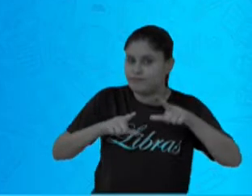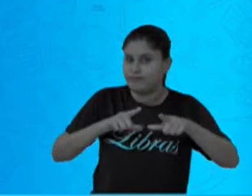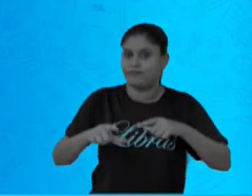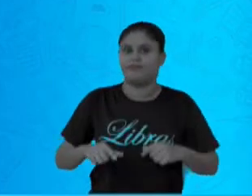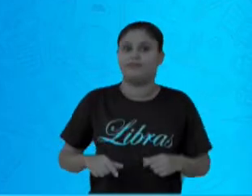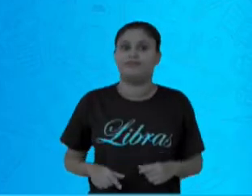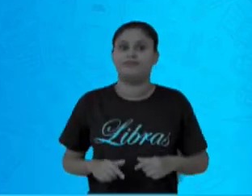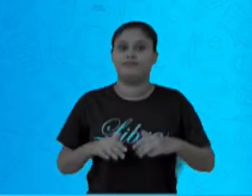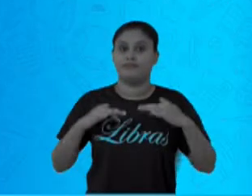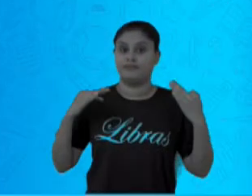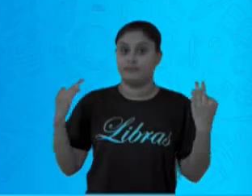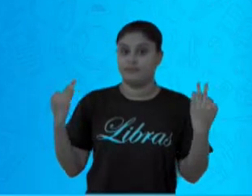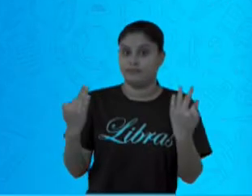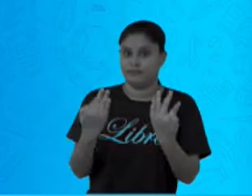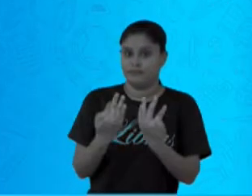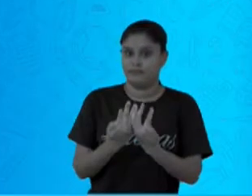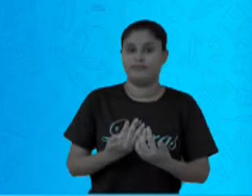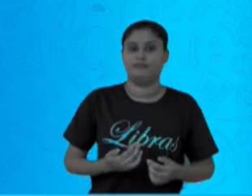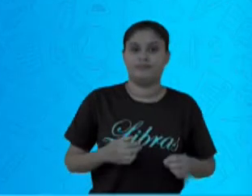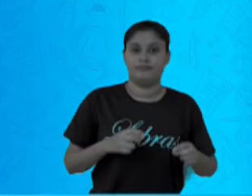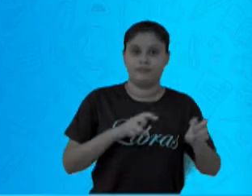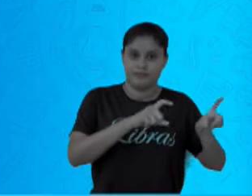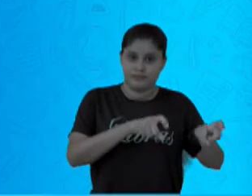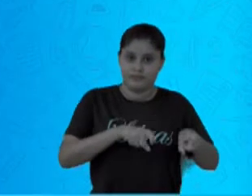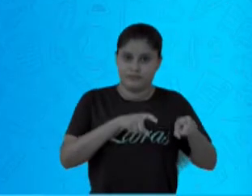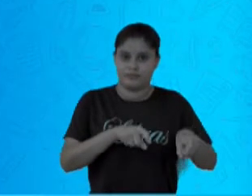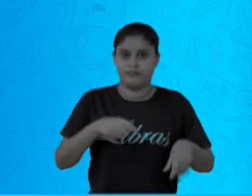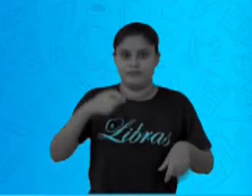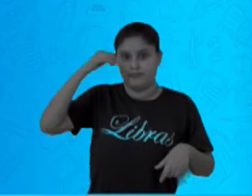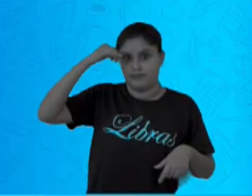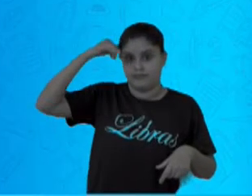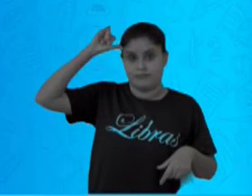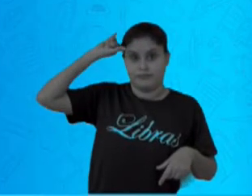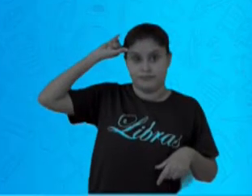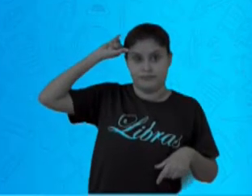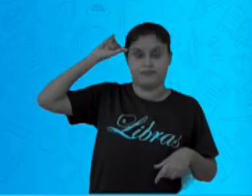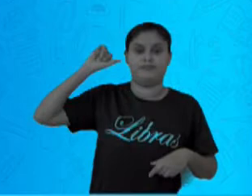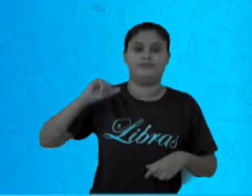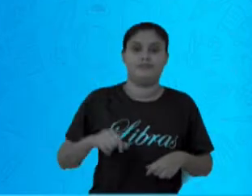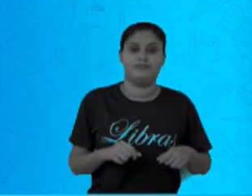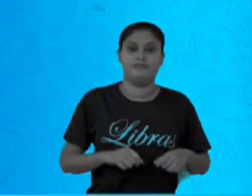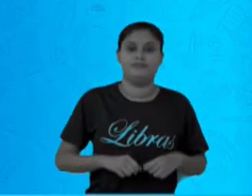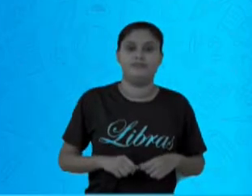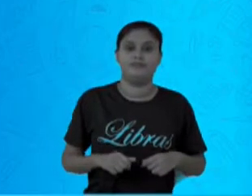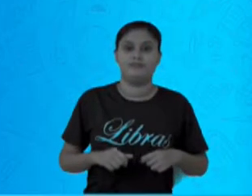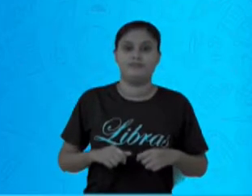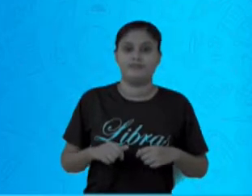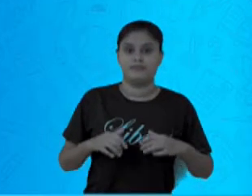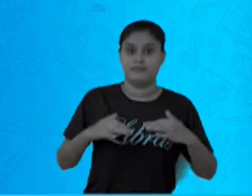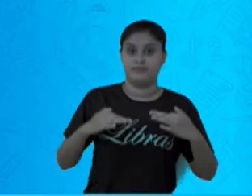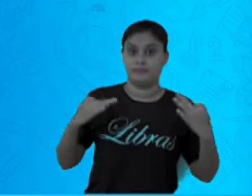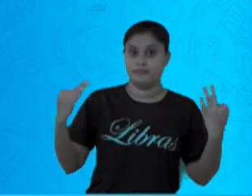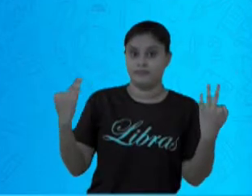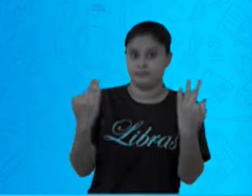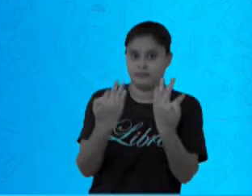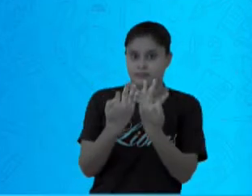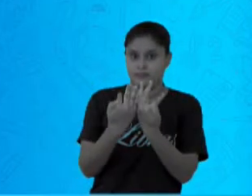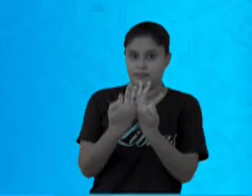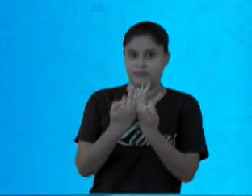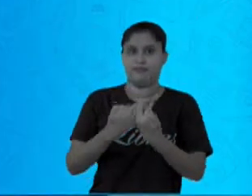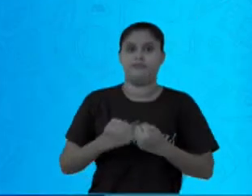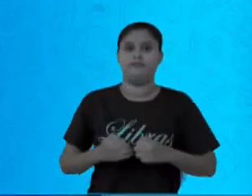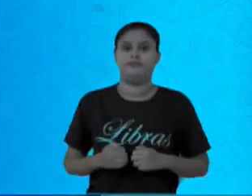sobre agricultura e pecuária, não foi isso que eu disse? Então, a agricultura existe, né, três